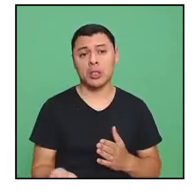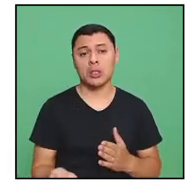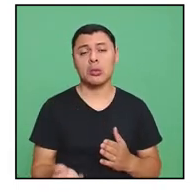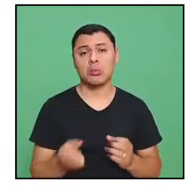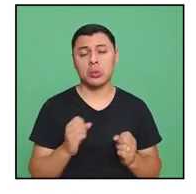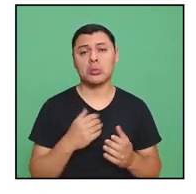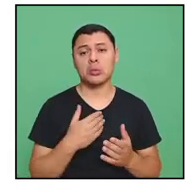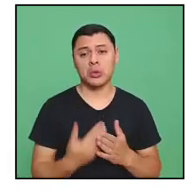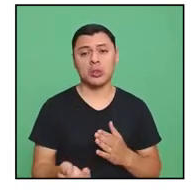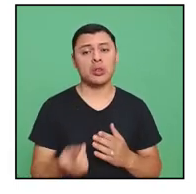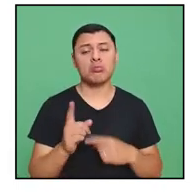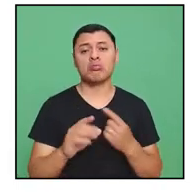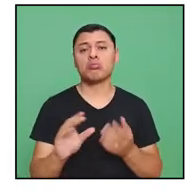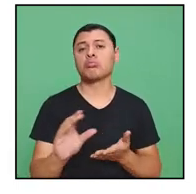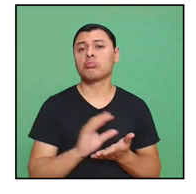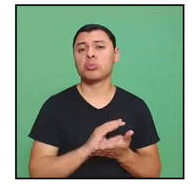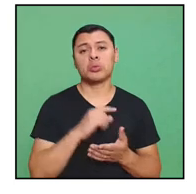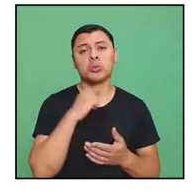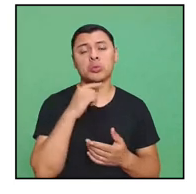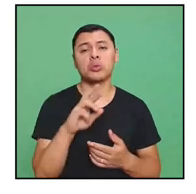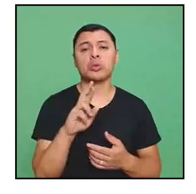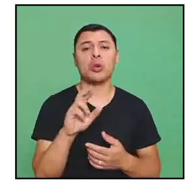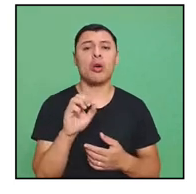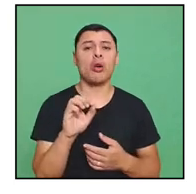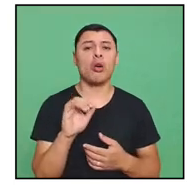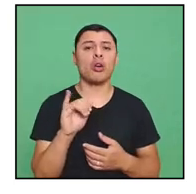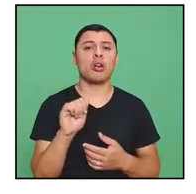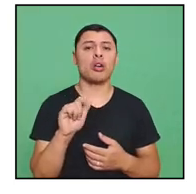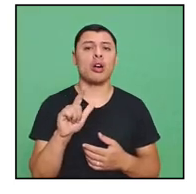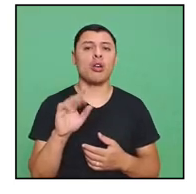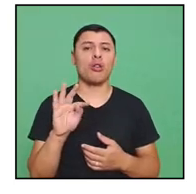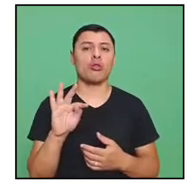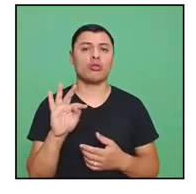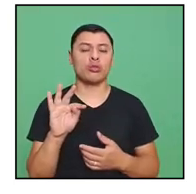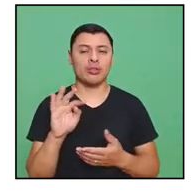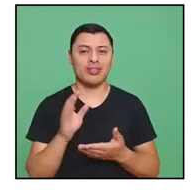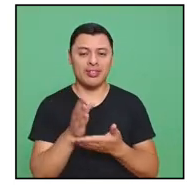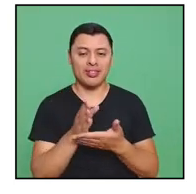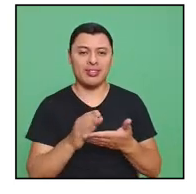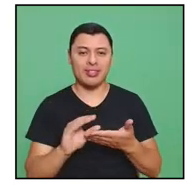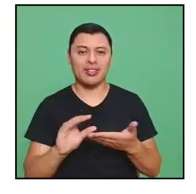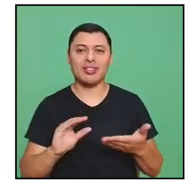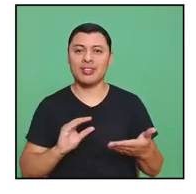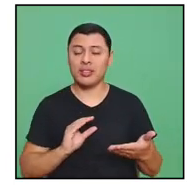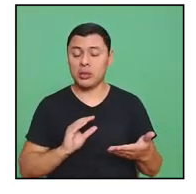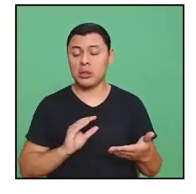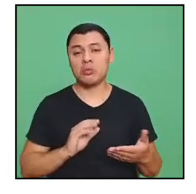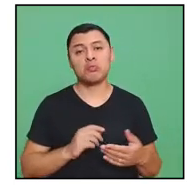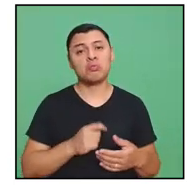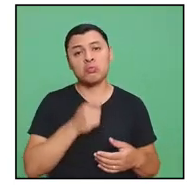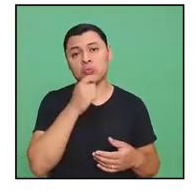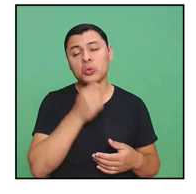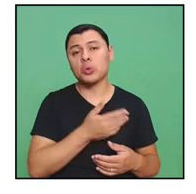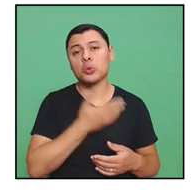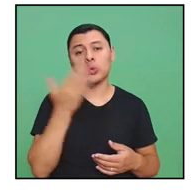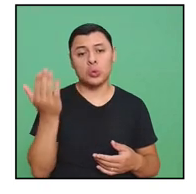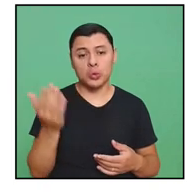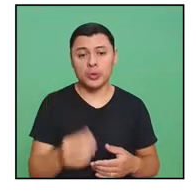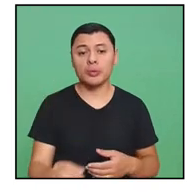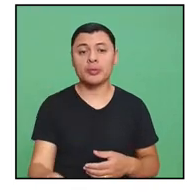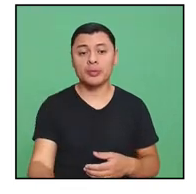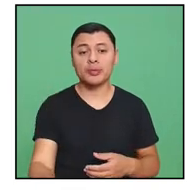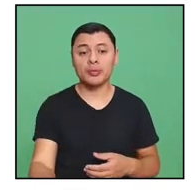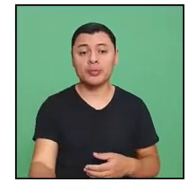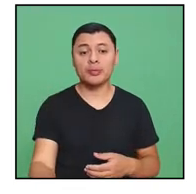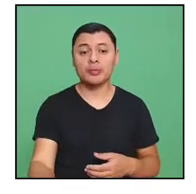não receber os seus royalties devidos ali. E aí o que eu fiz também é